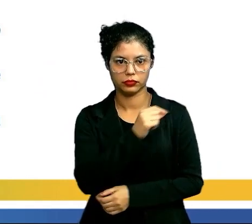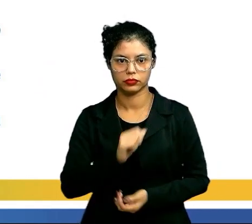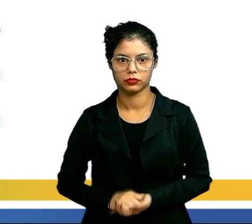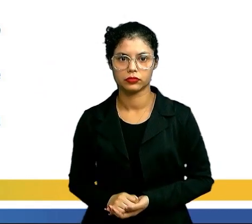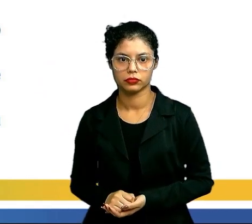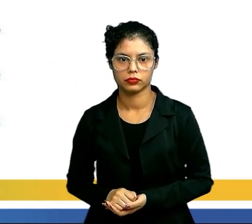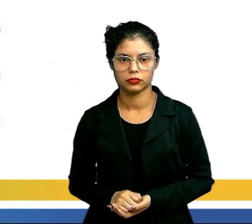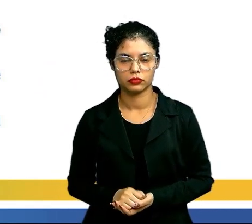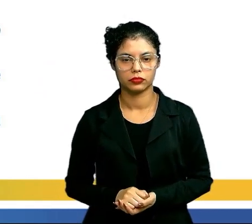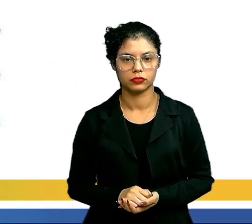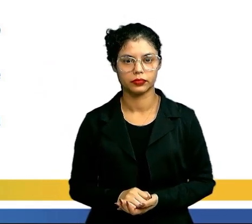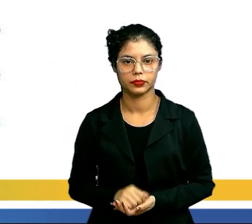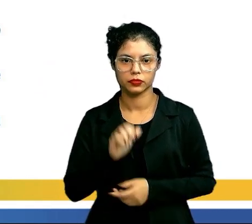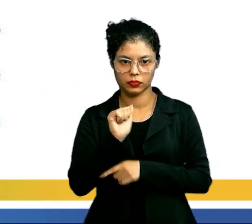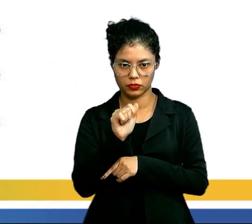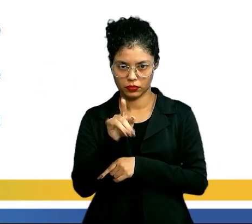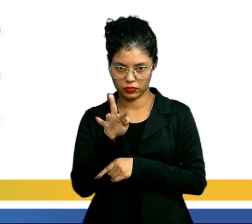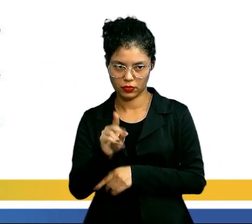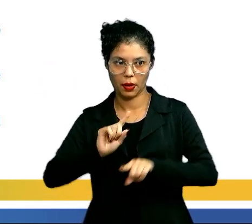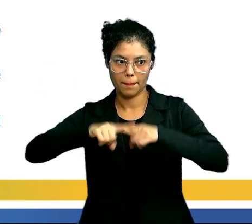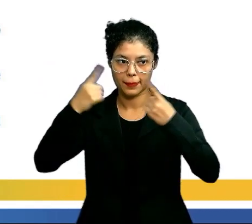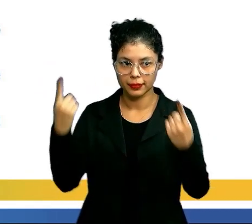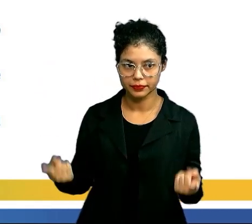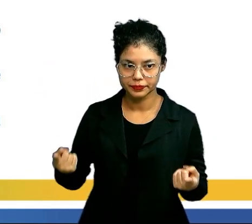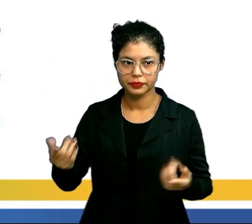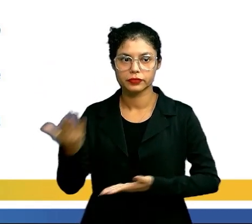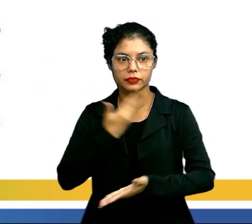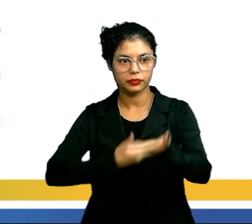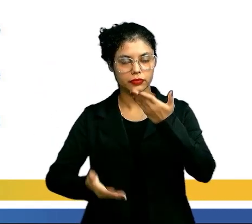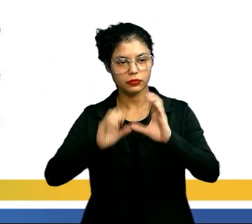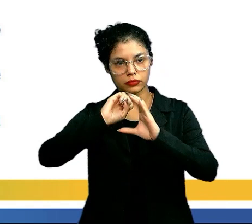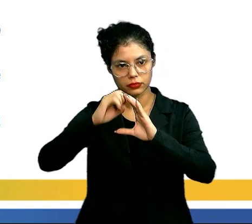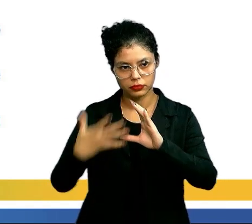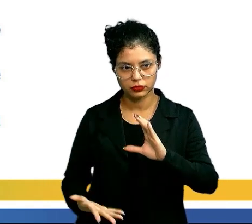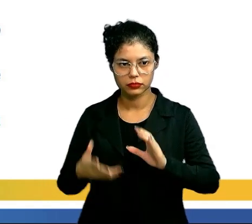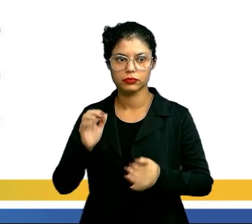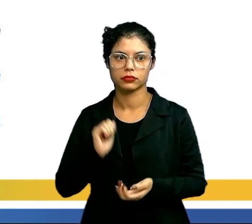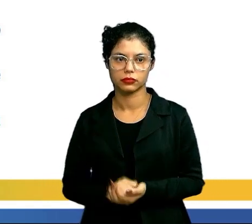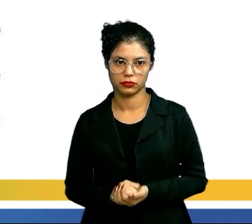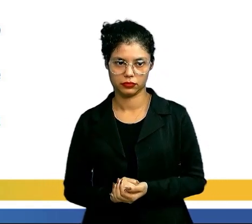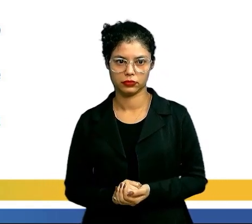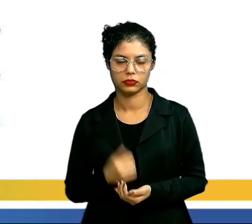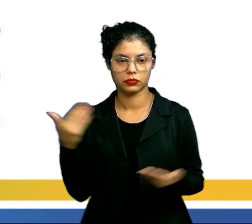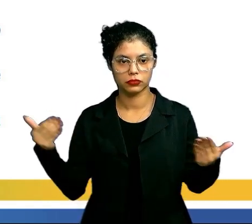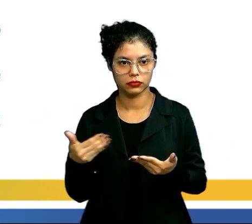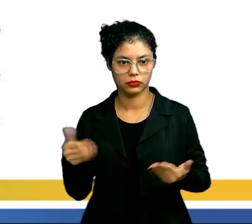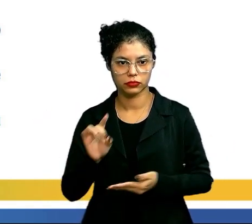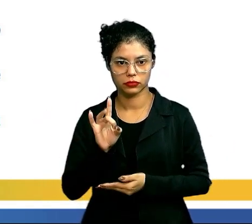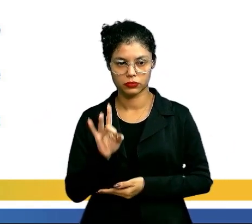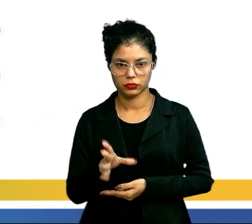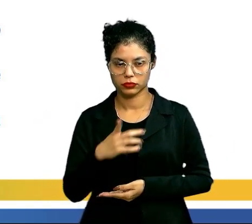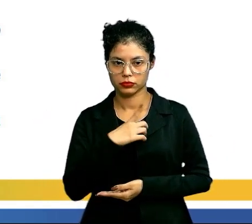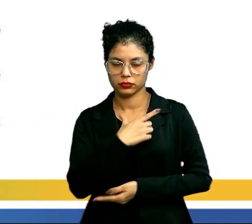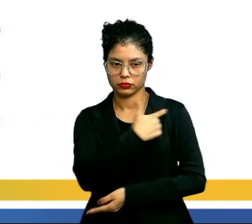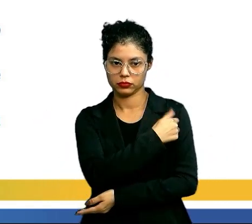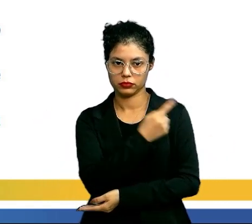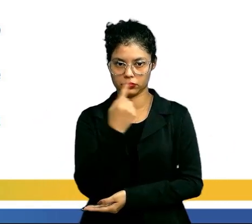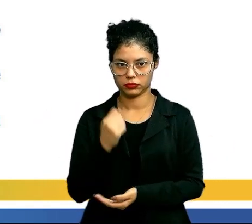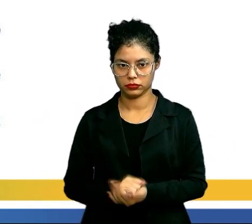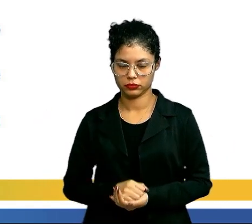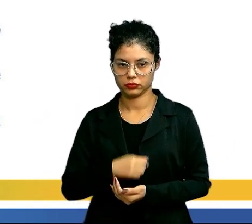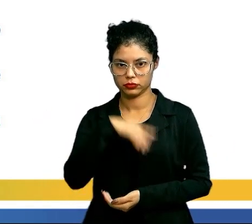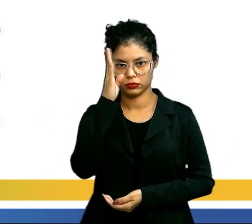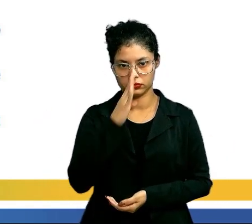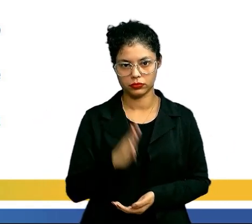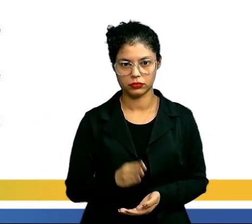de mosquito, como a Aedes aegypti. Entretanto, embora compartilhem essas características, hoje somente